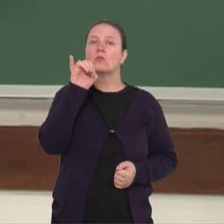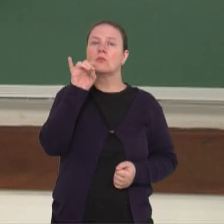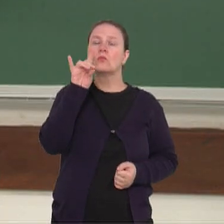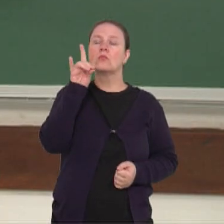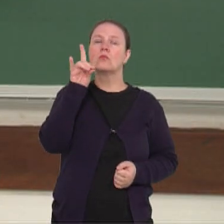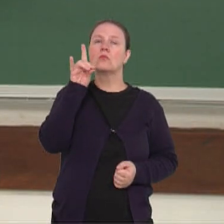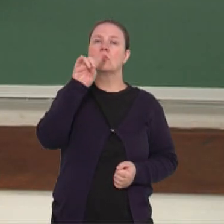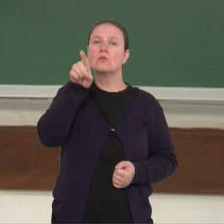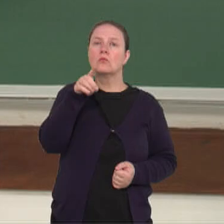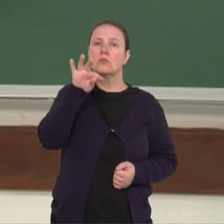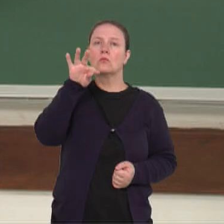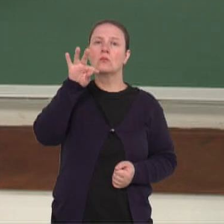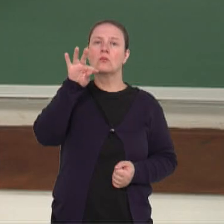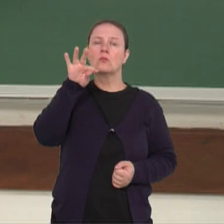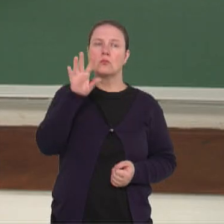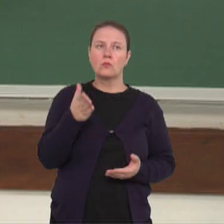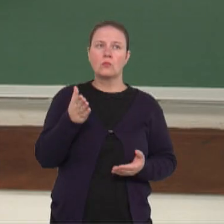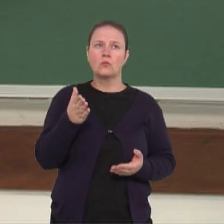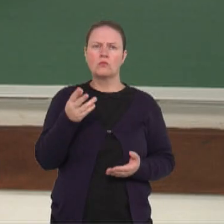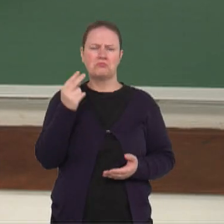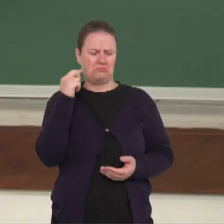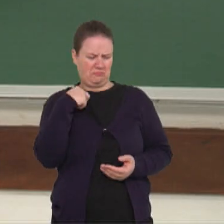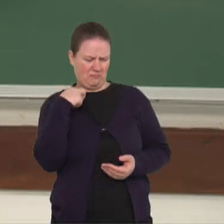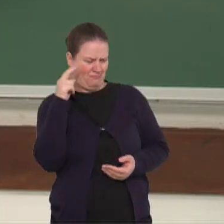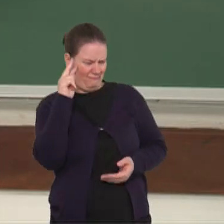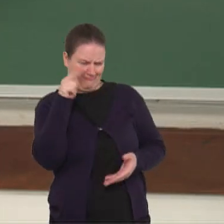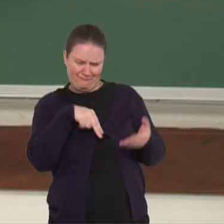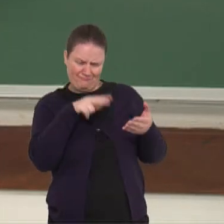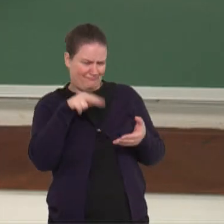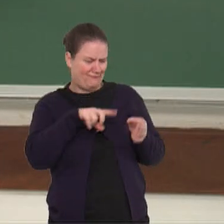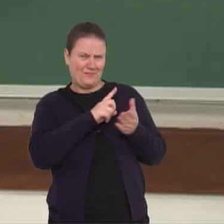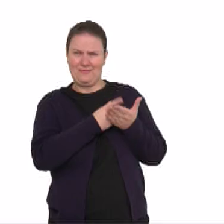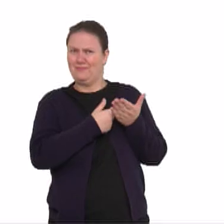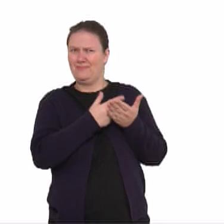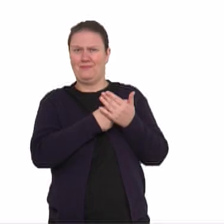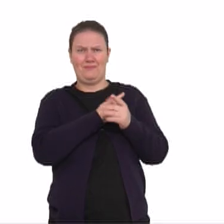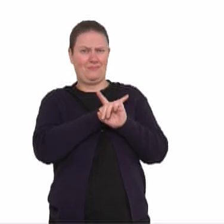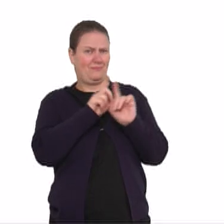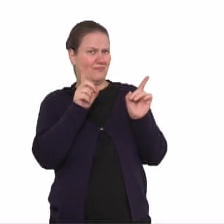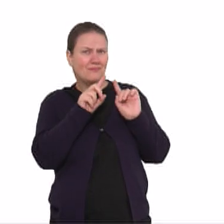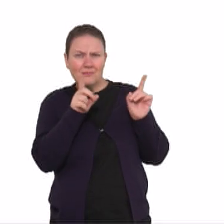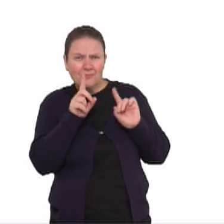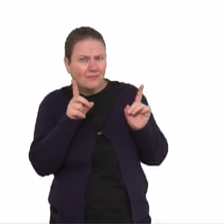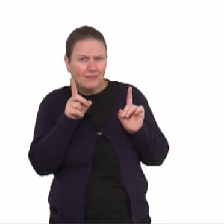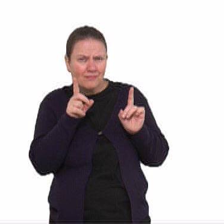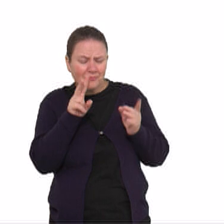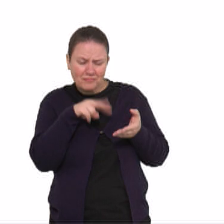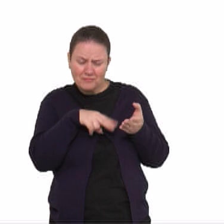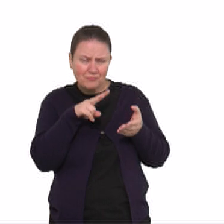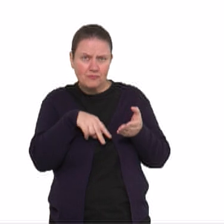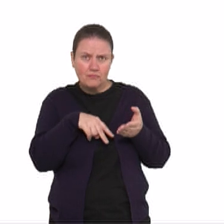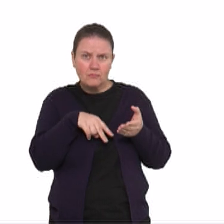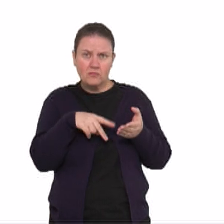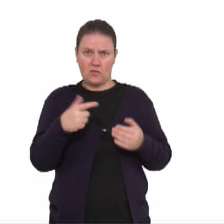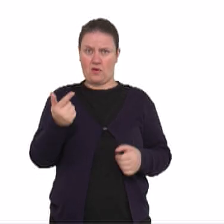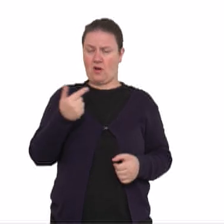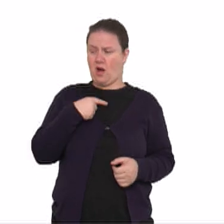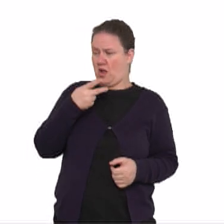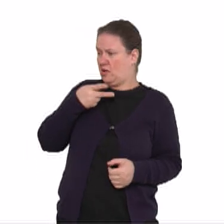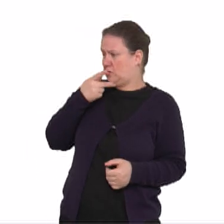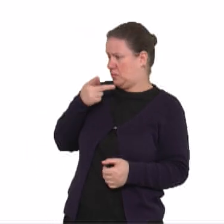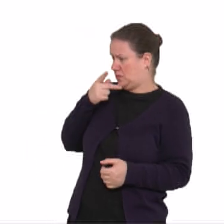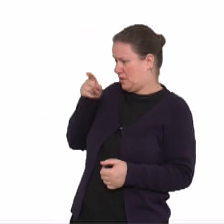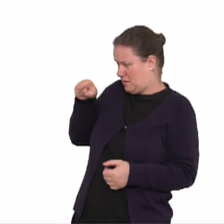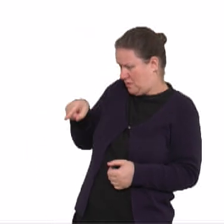a book. Eu não li um livro, tá? I didn't speak to her. Eu não falei com